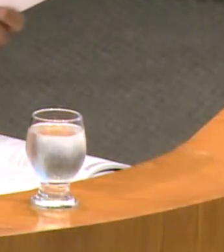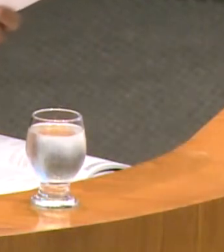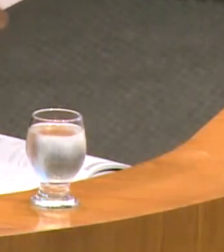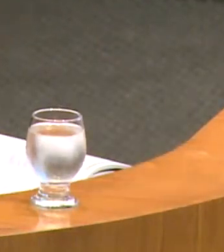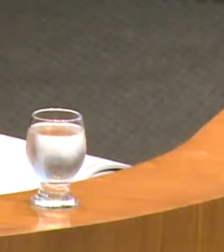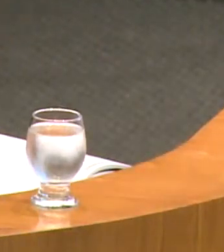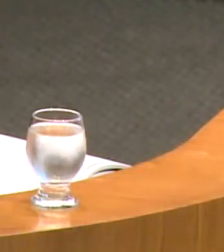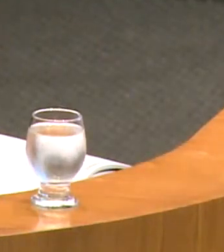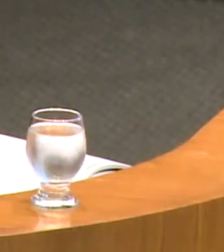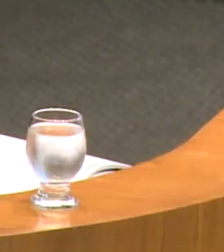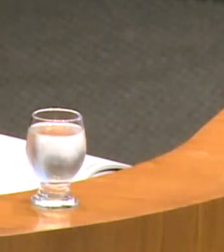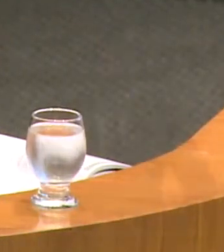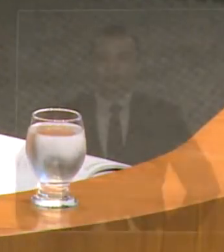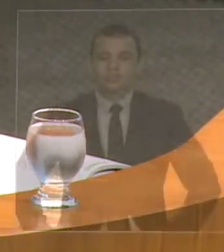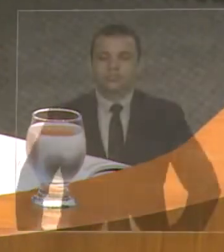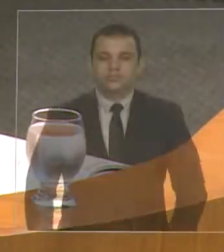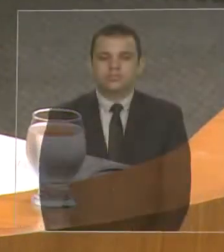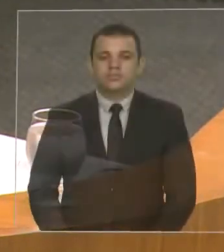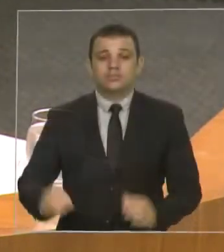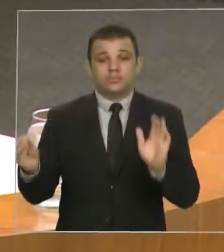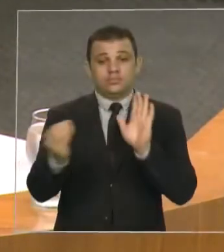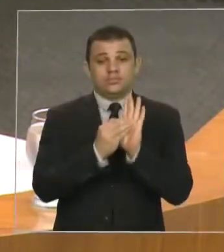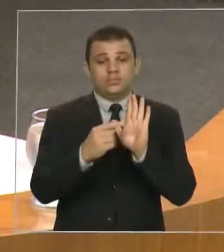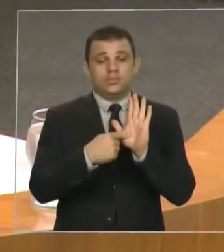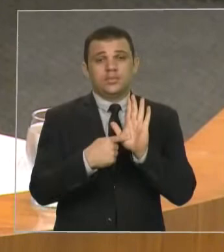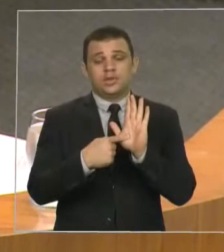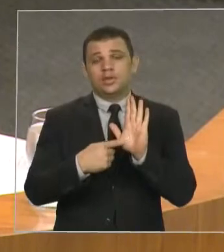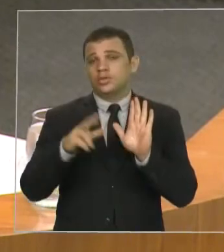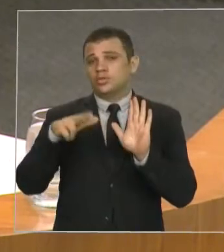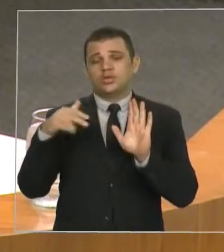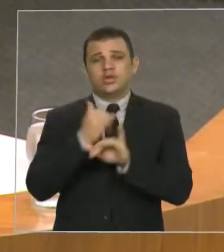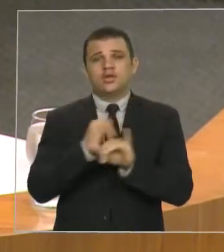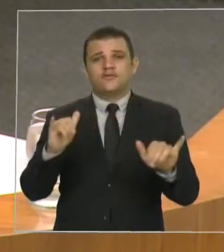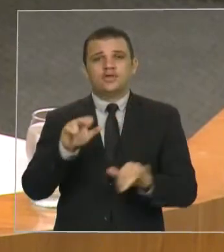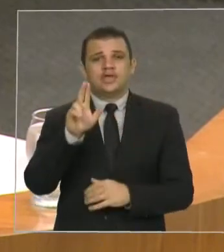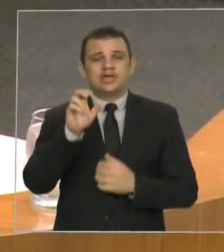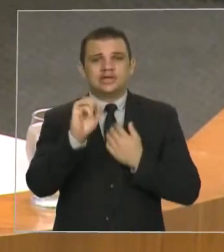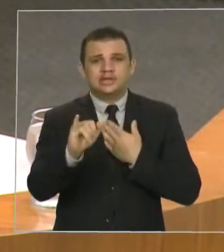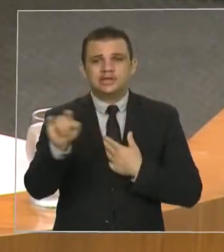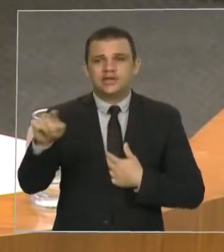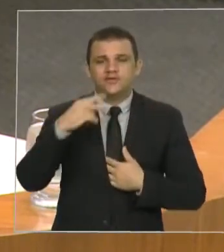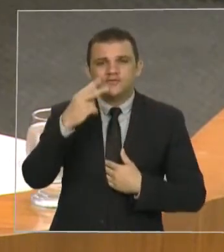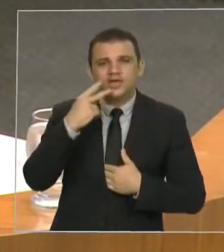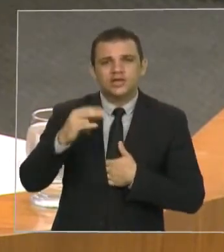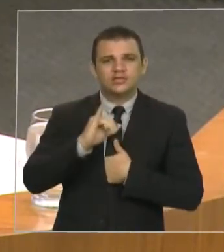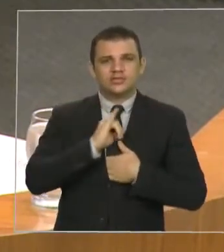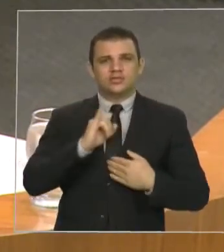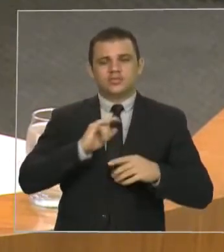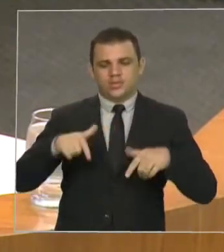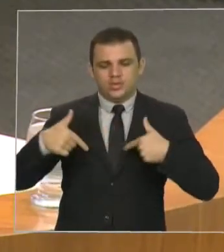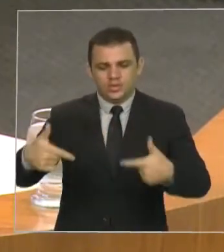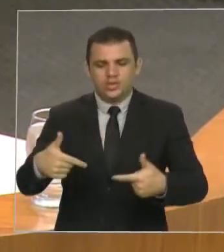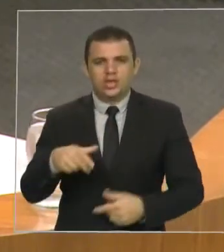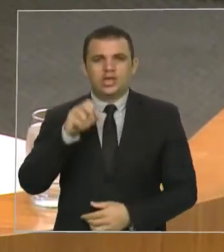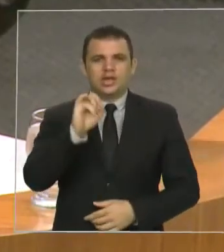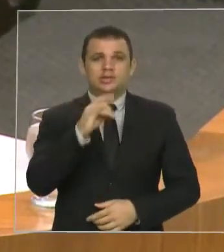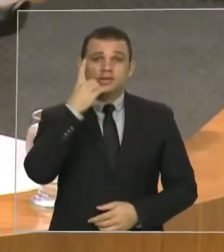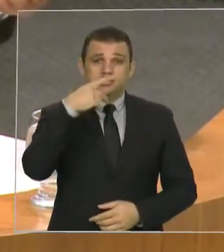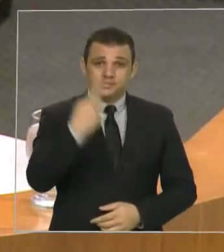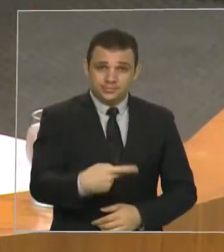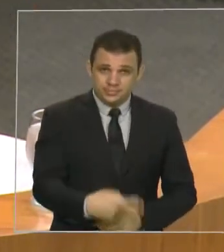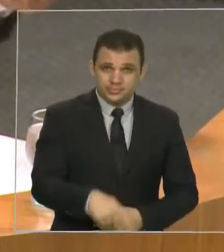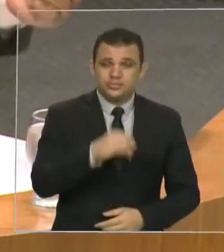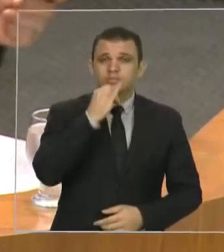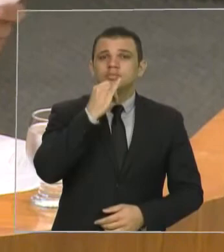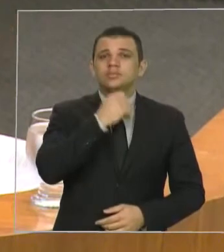isso, se deputados que estão nessa casa, como deputados Antônio Pereira da legislatura passada, deputada Valéria Macedo, em algum